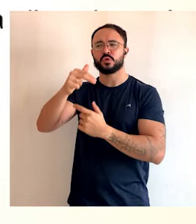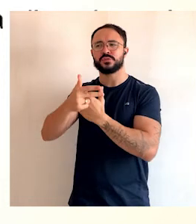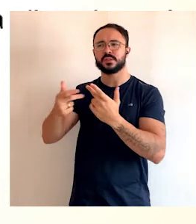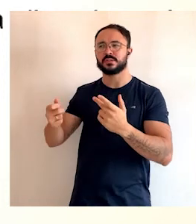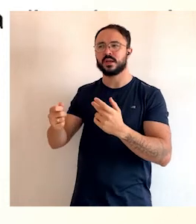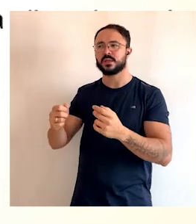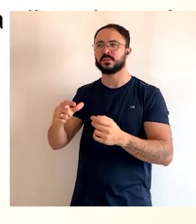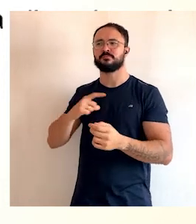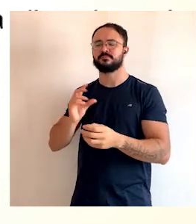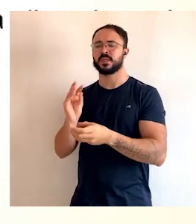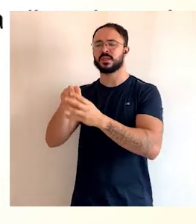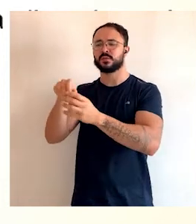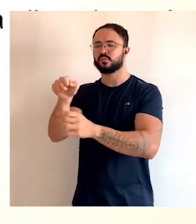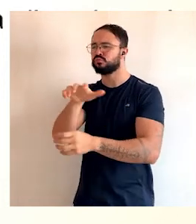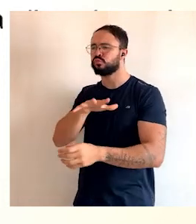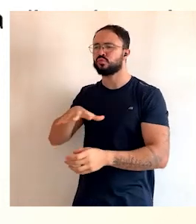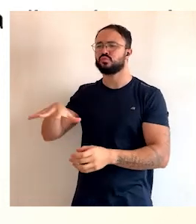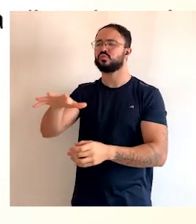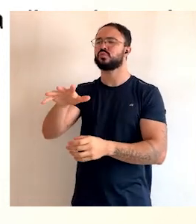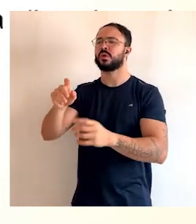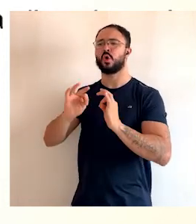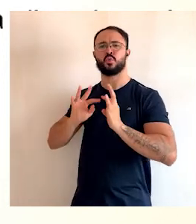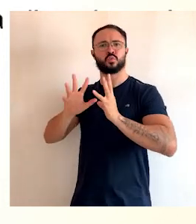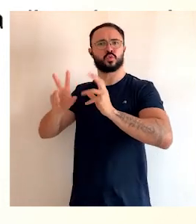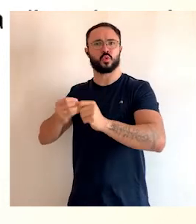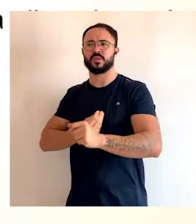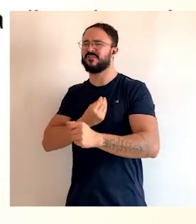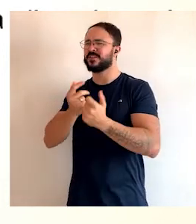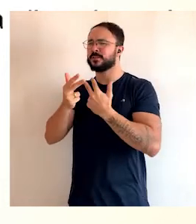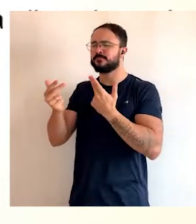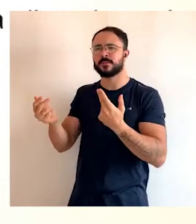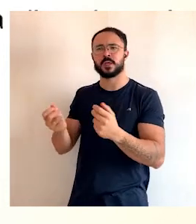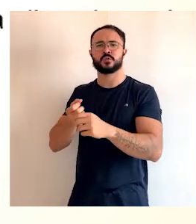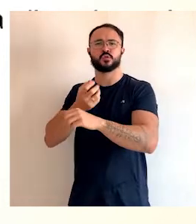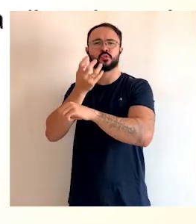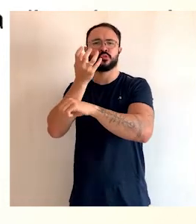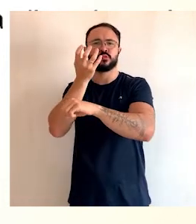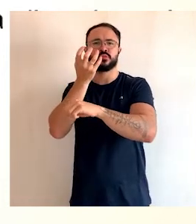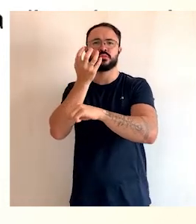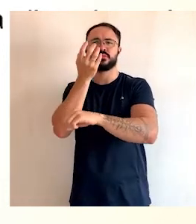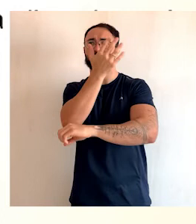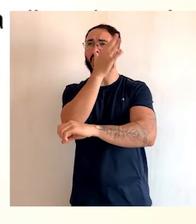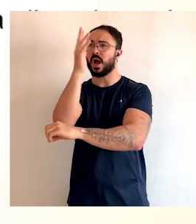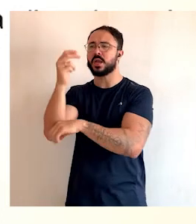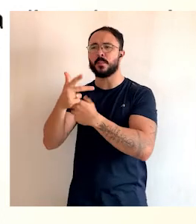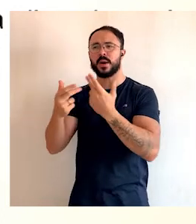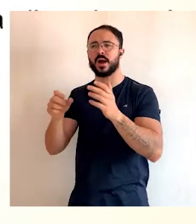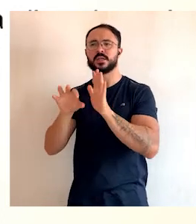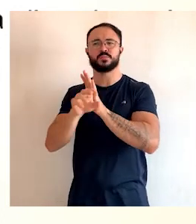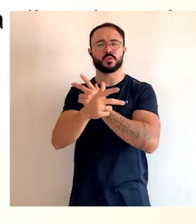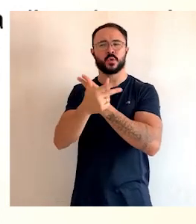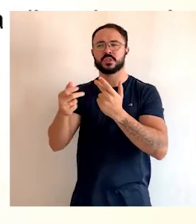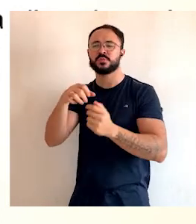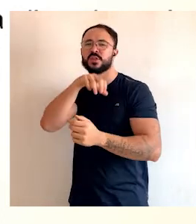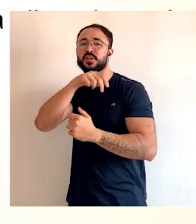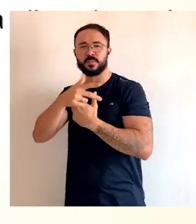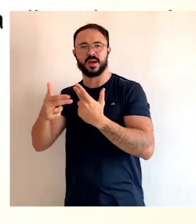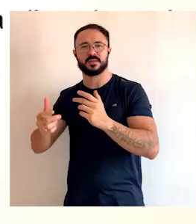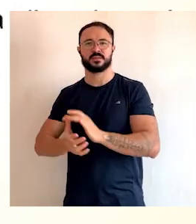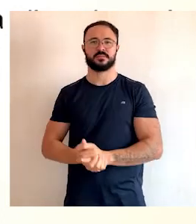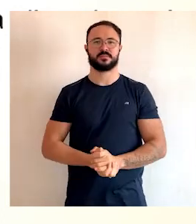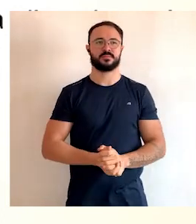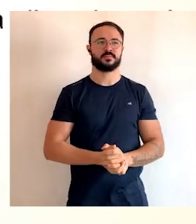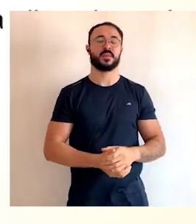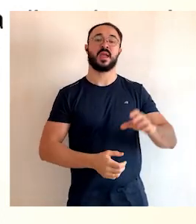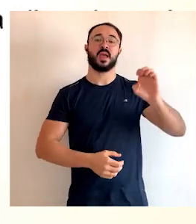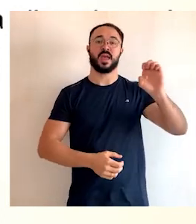na natureza, incluindo as espécies animais, vegetais e os micro-organismos. E. A retirada de uma determinada espécie